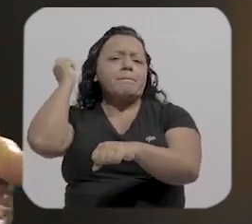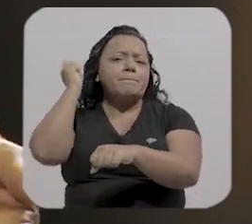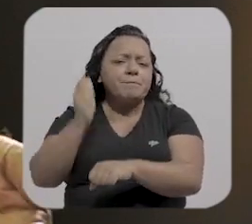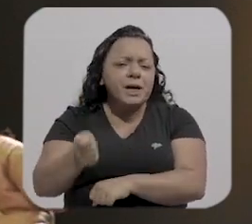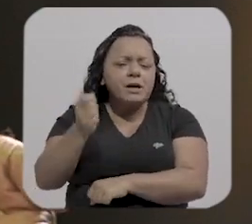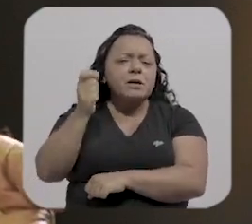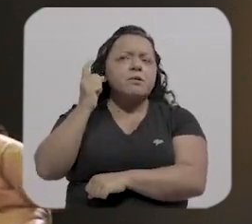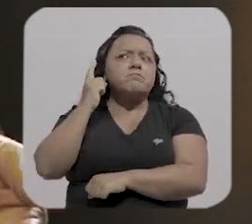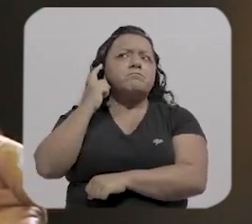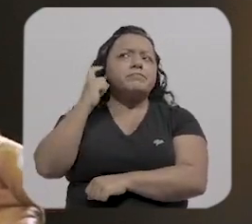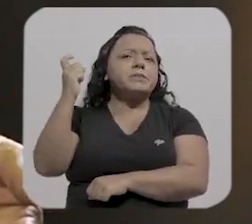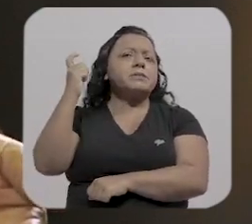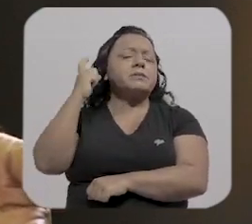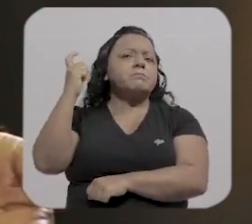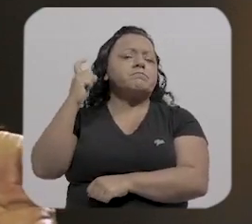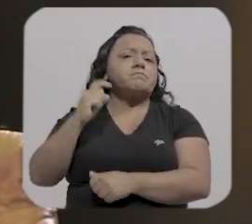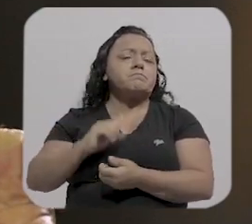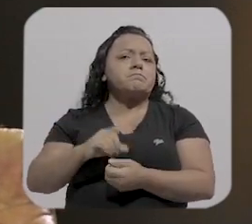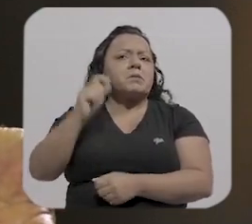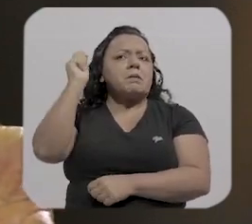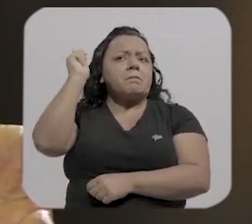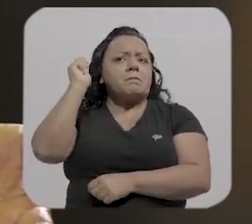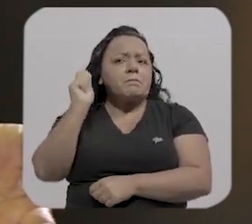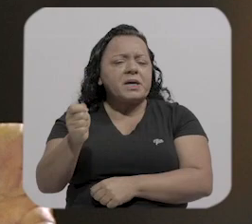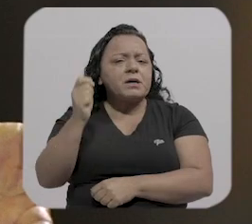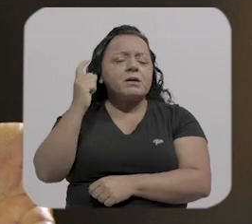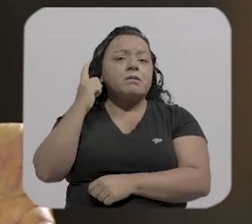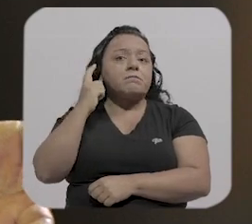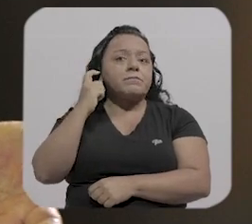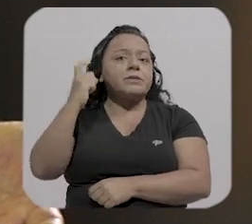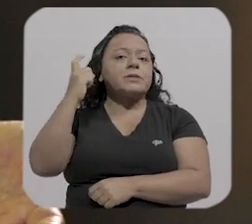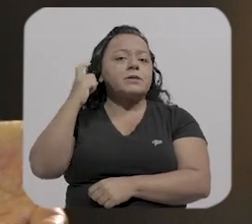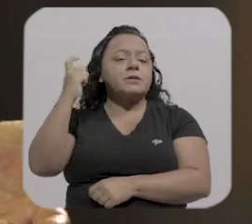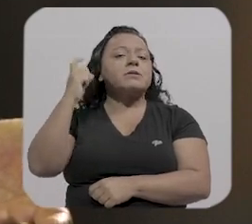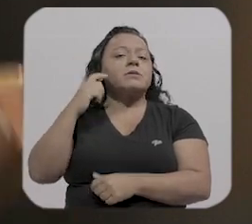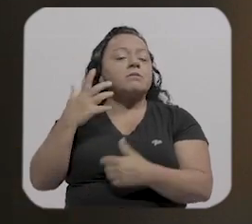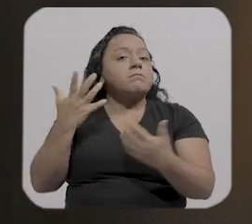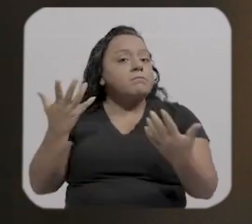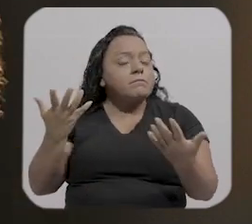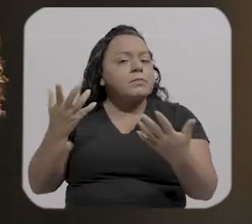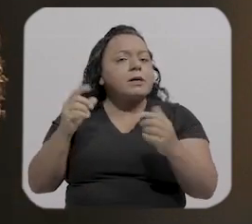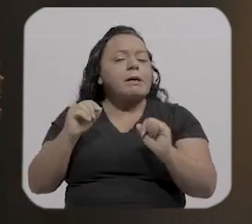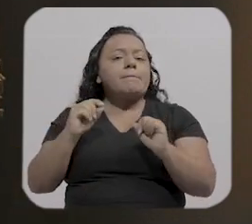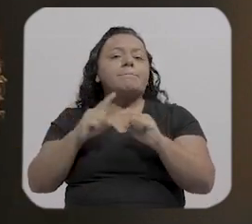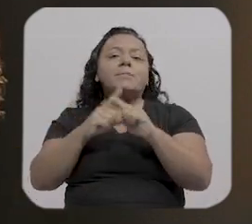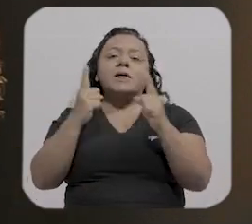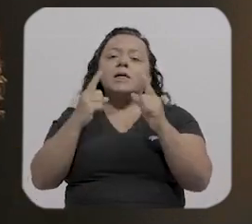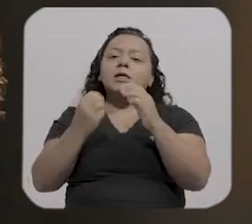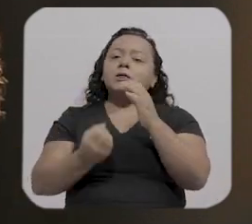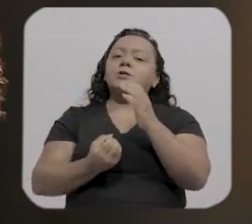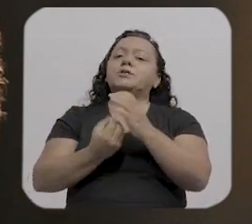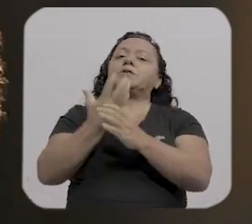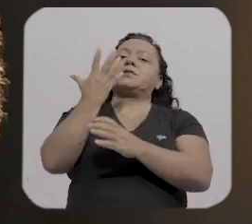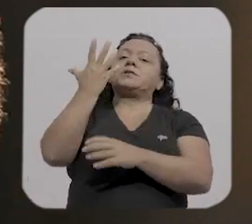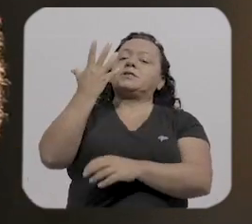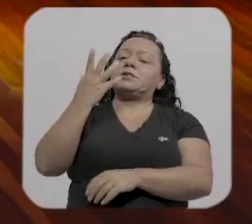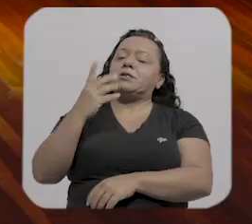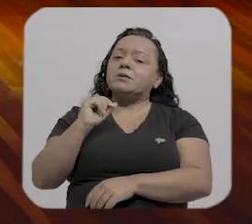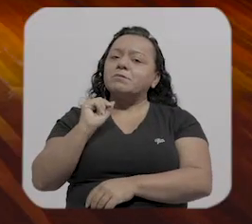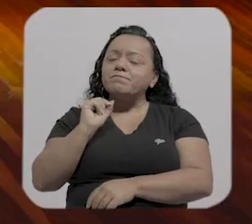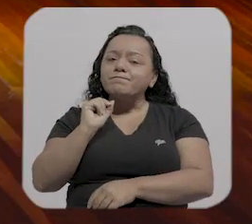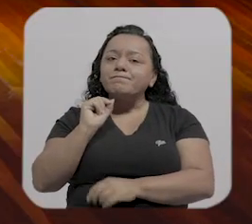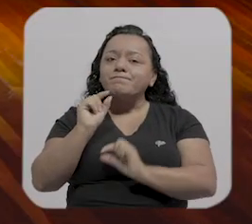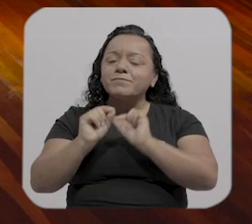como se fosse uma ferramenta, pá. Mas só aconteceu um